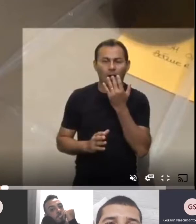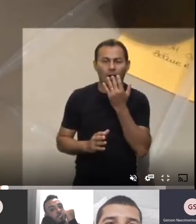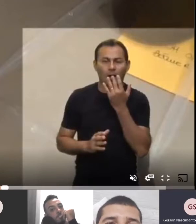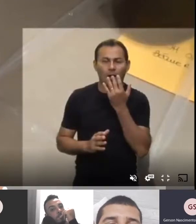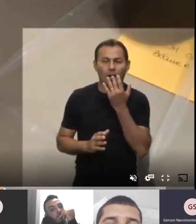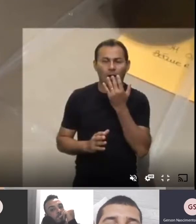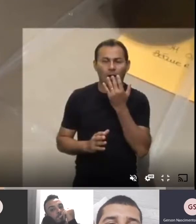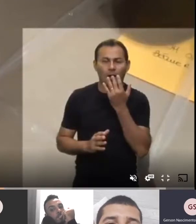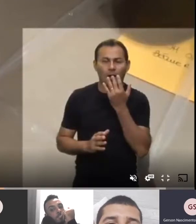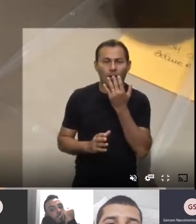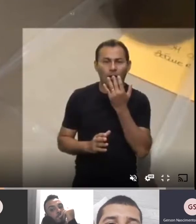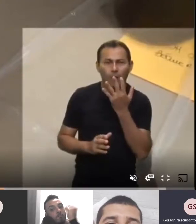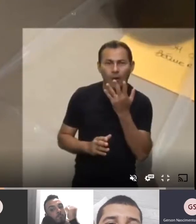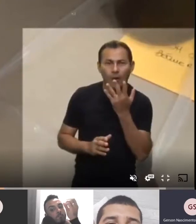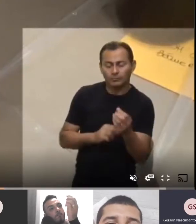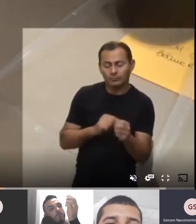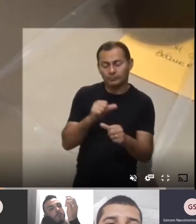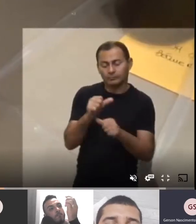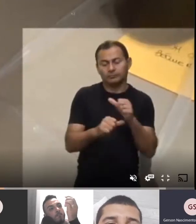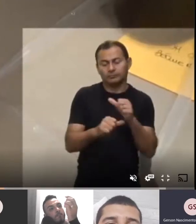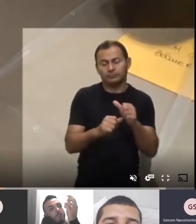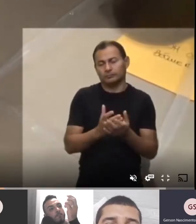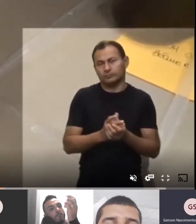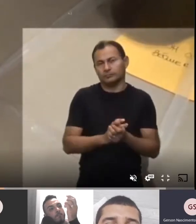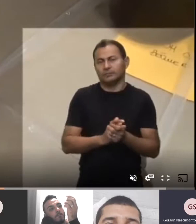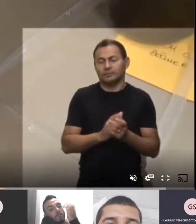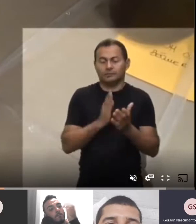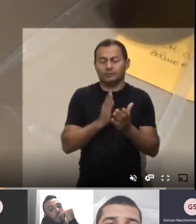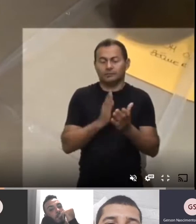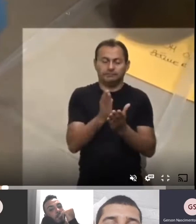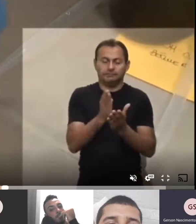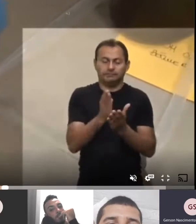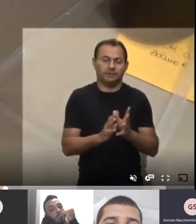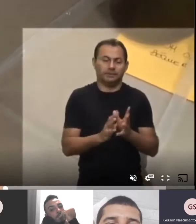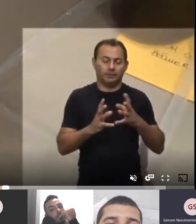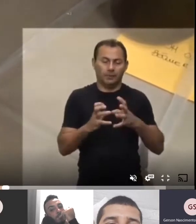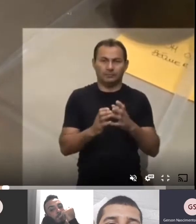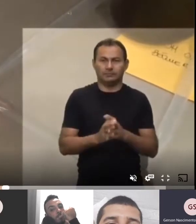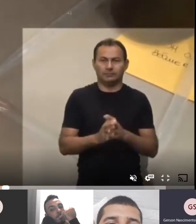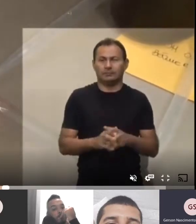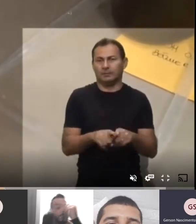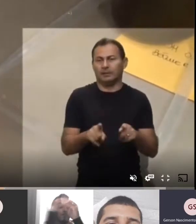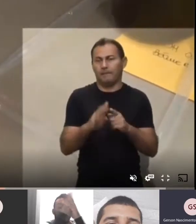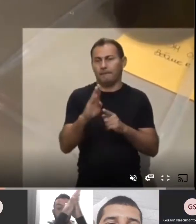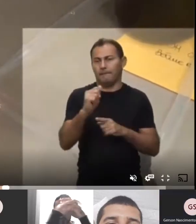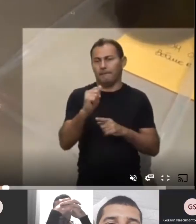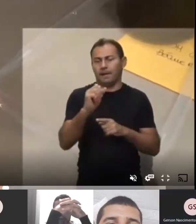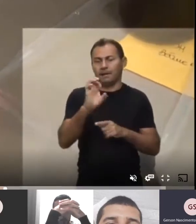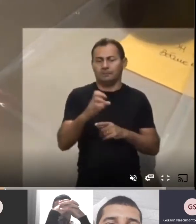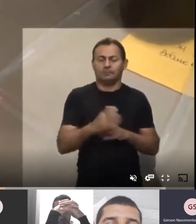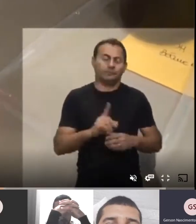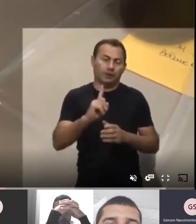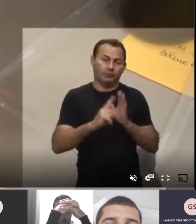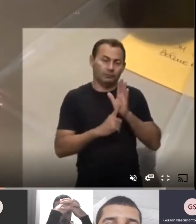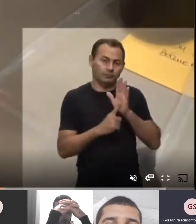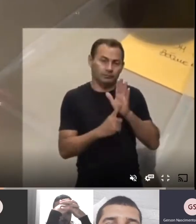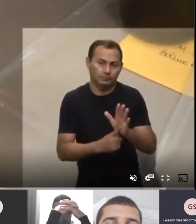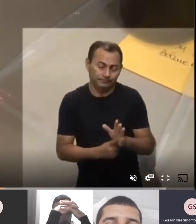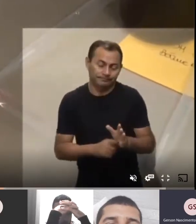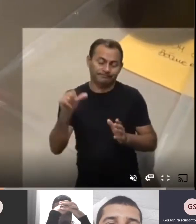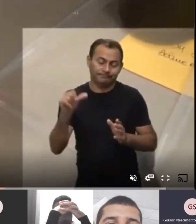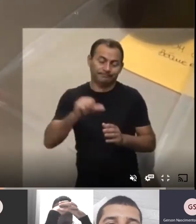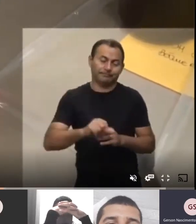mudou. Né? Água destilada mais fenolftaleína e água destilada mais laranjado de metila. Um com a